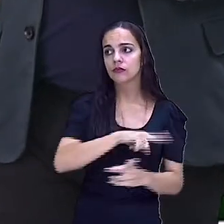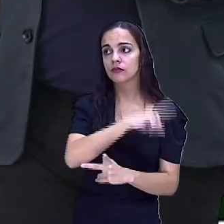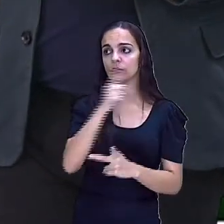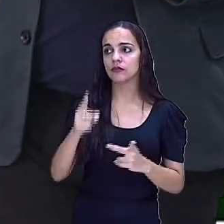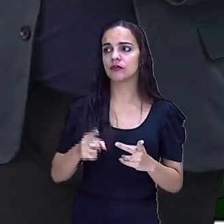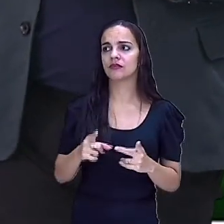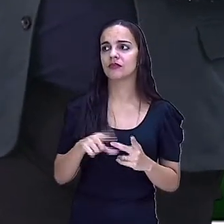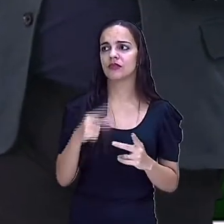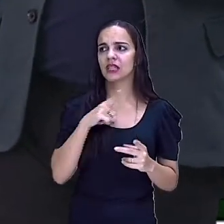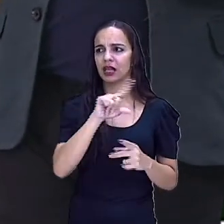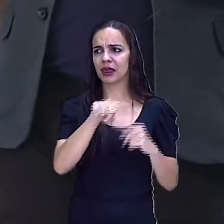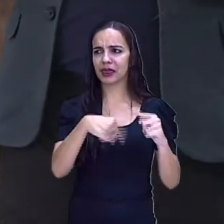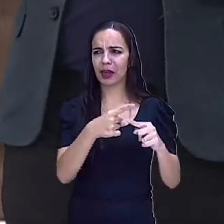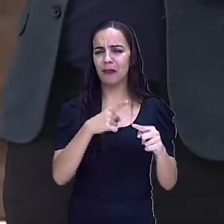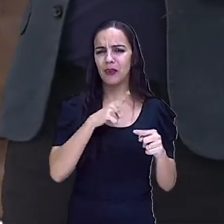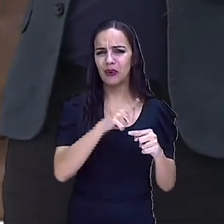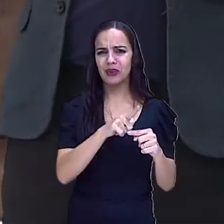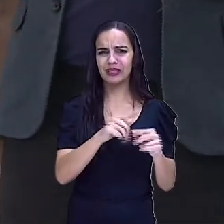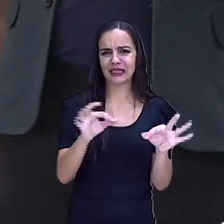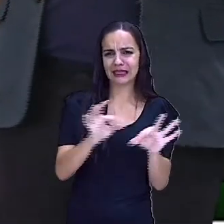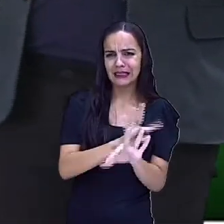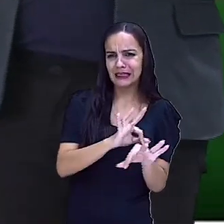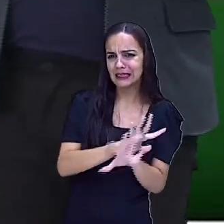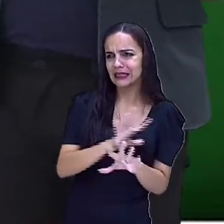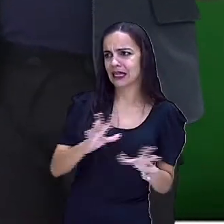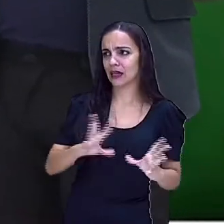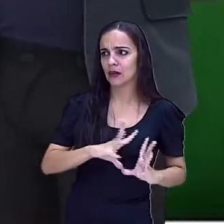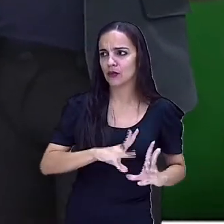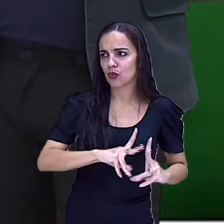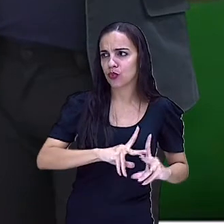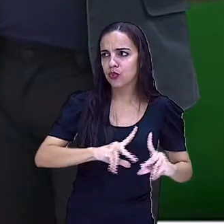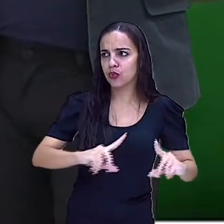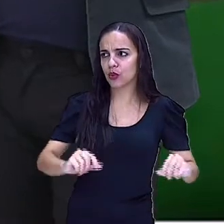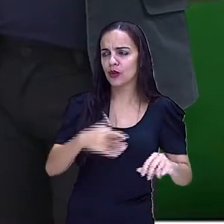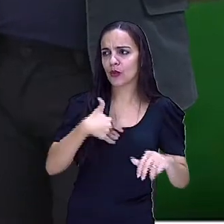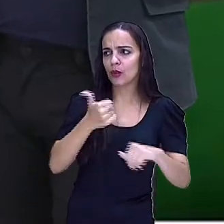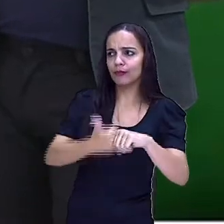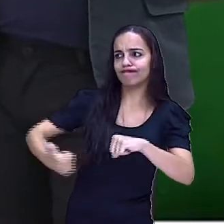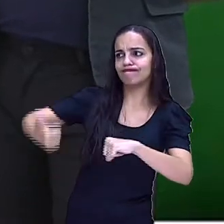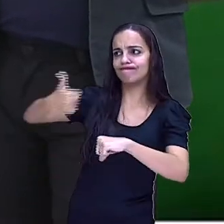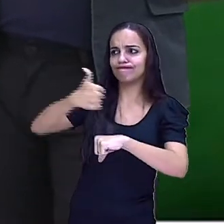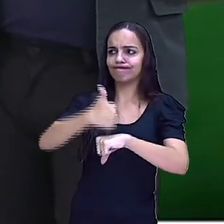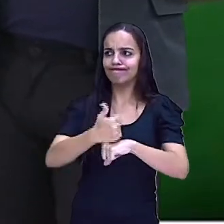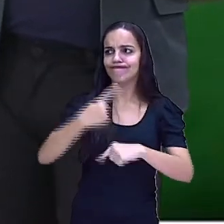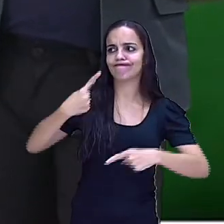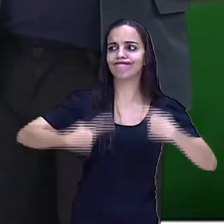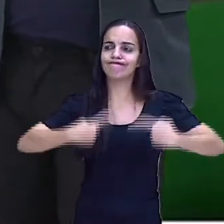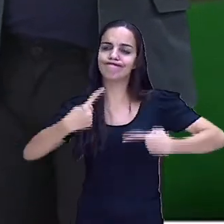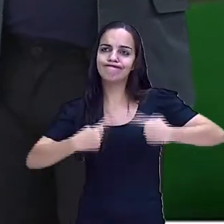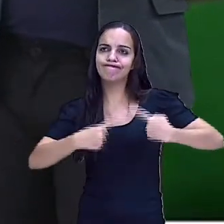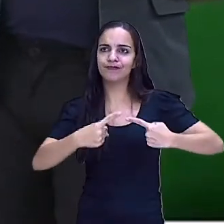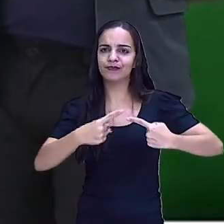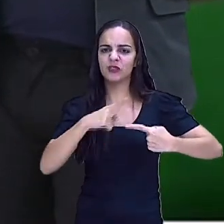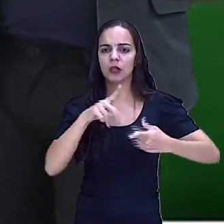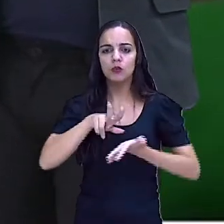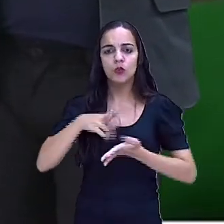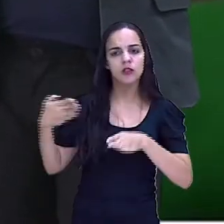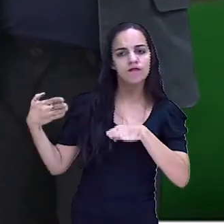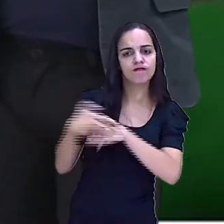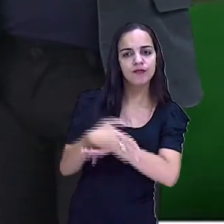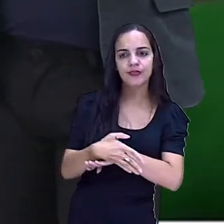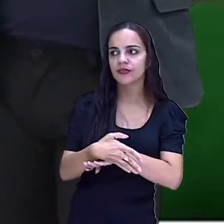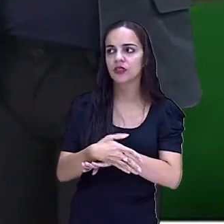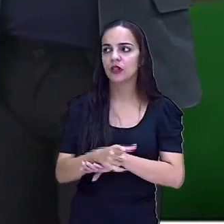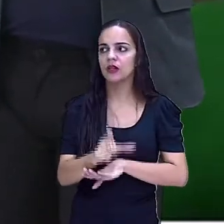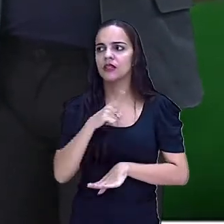depois de queimar as reservas cambiais do país, foi substituída por uma política intervencionista